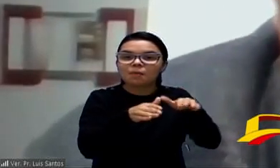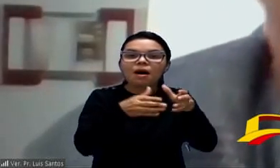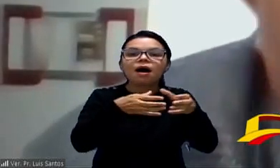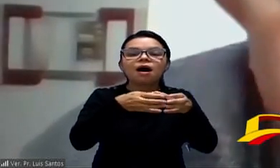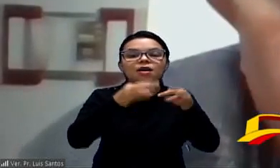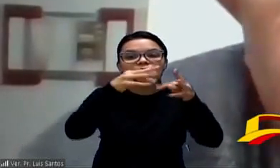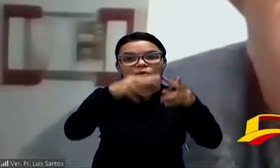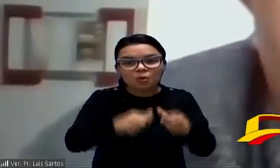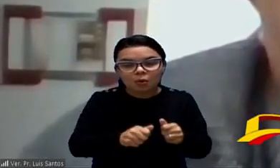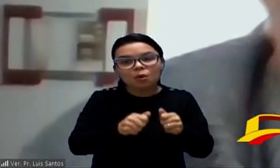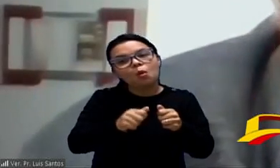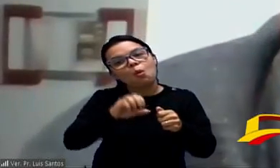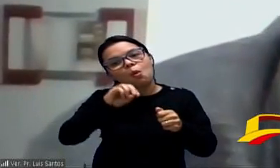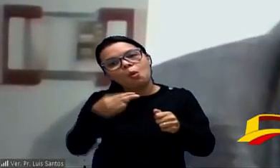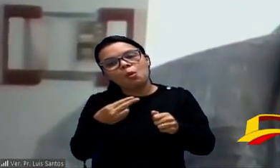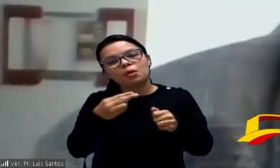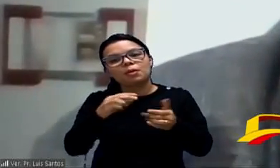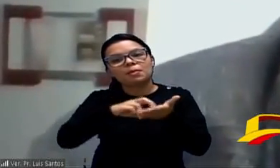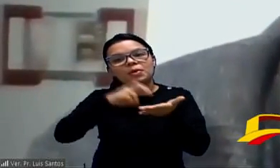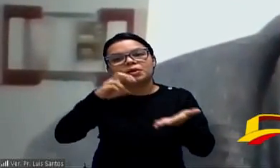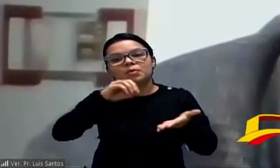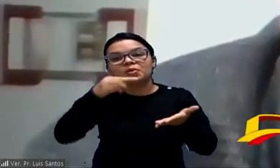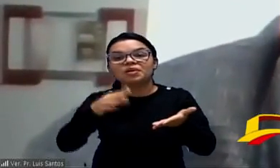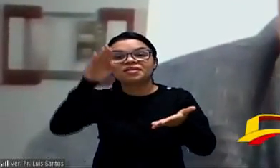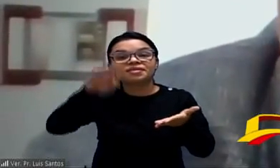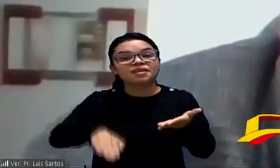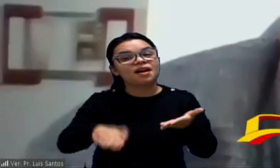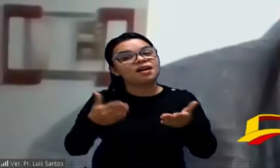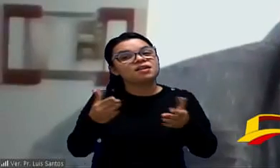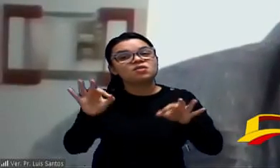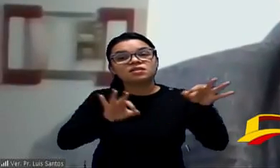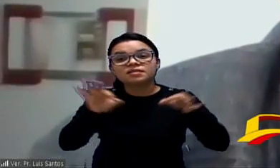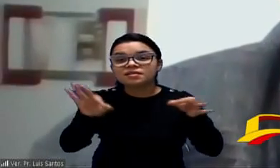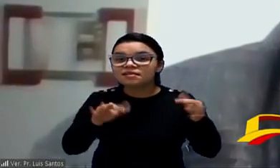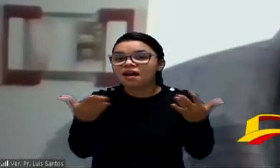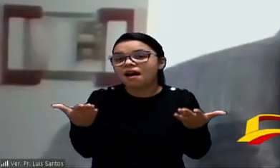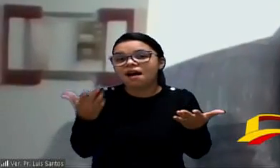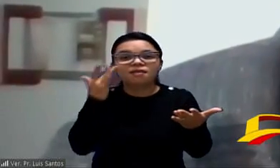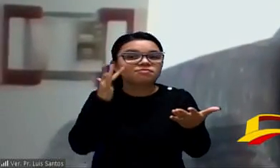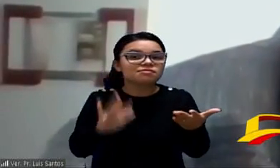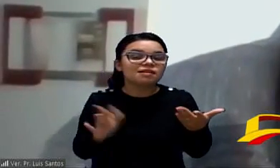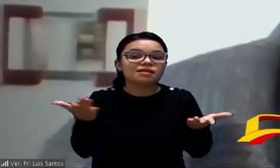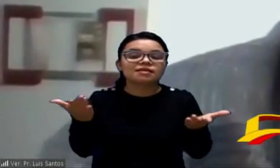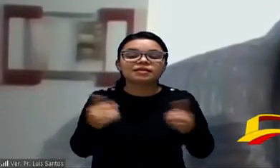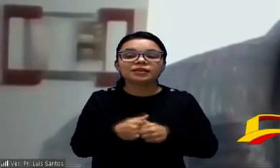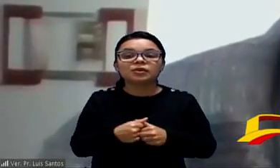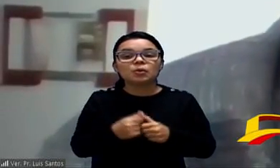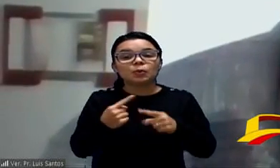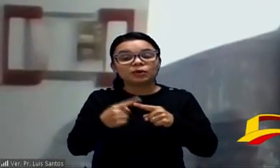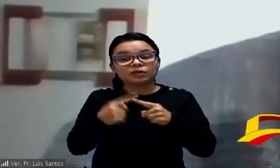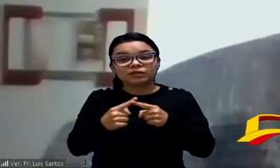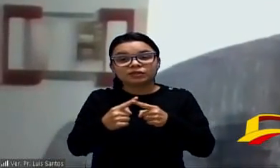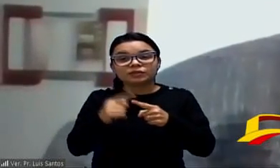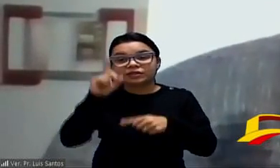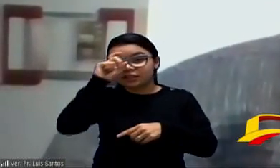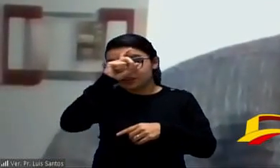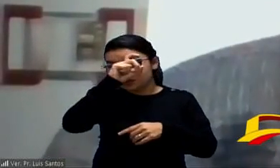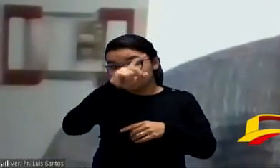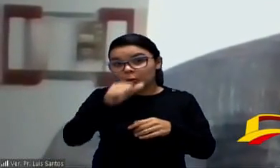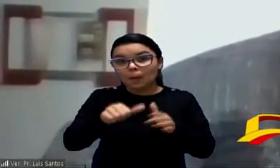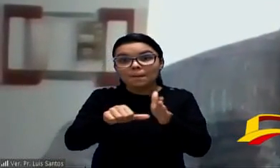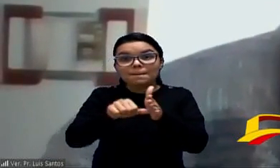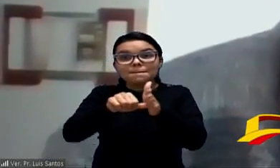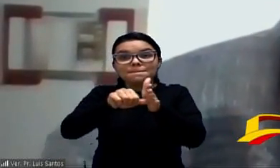da manhã, na parte da tarde, ou ampliasse o horário, alguma coisa assim. Porque o que está acontecendo é que no primeiro